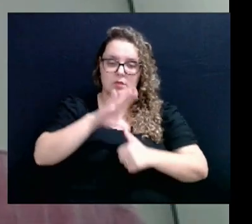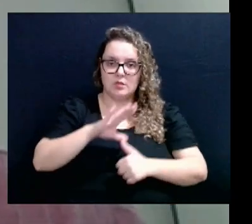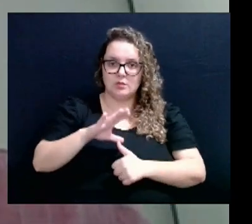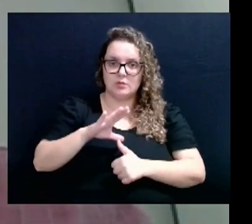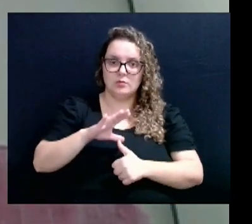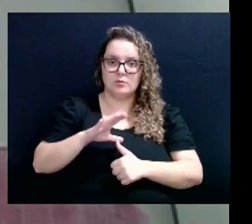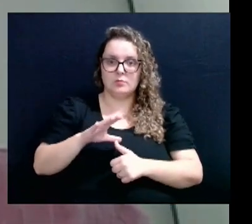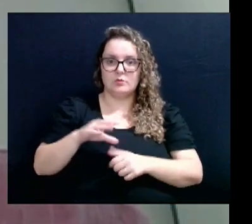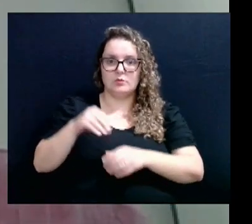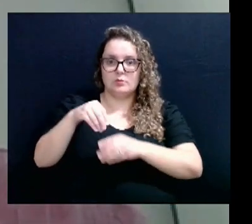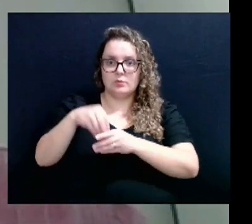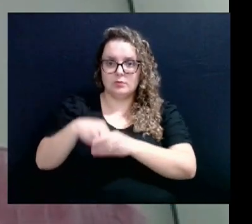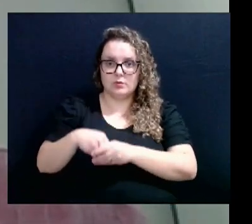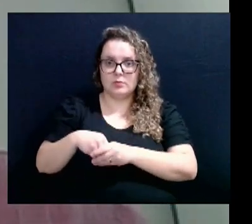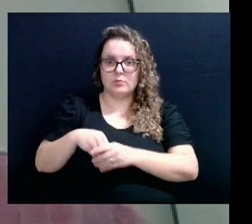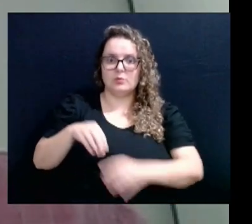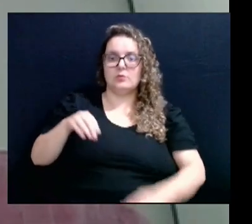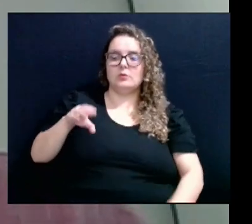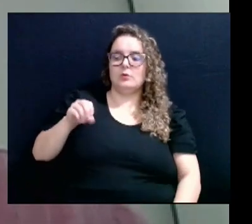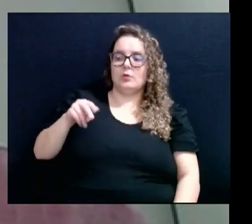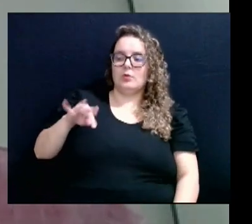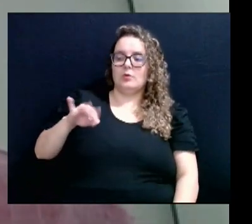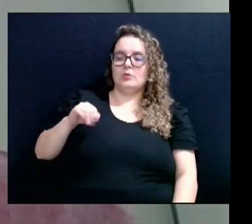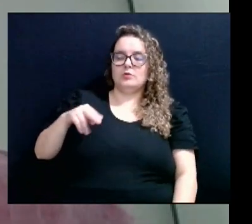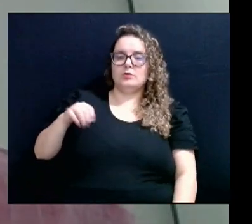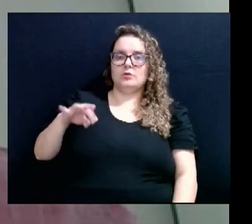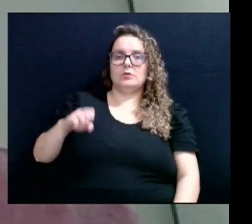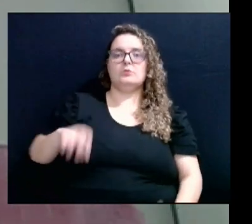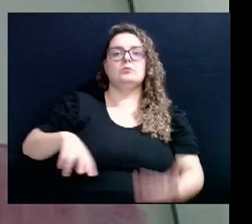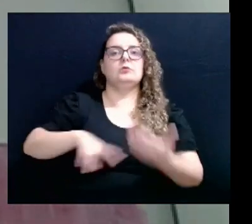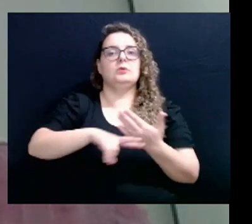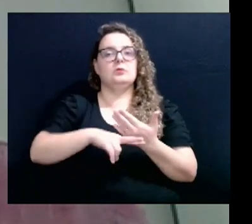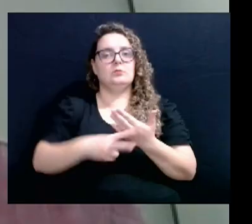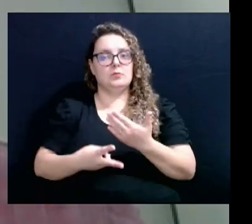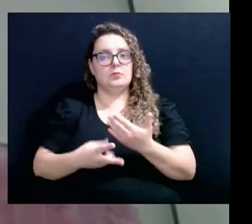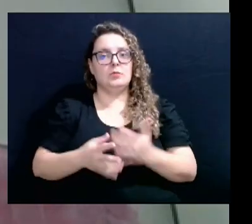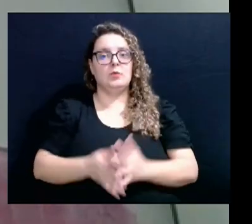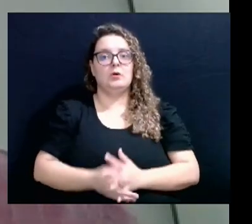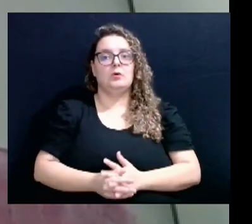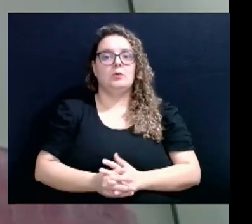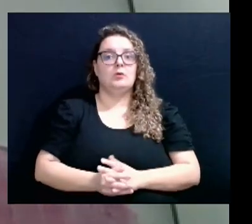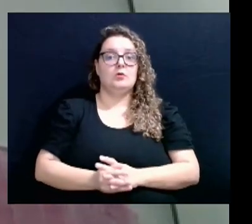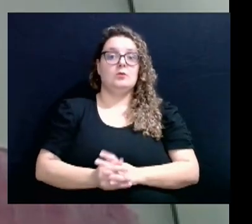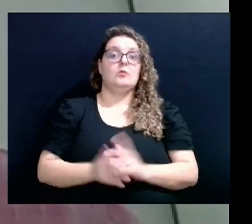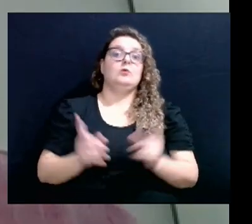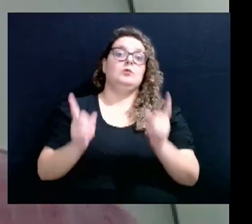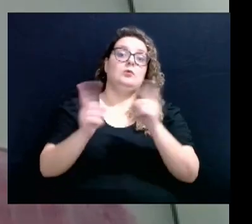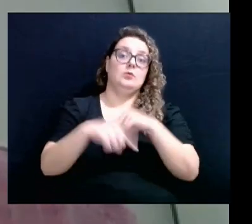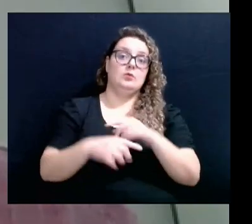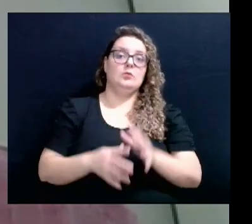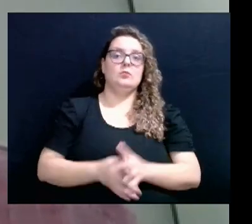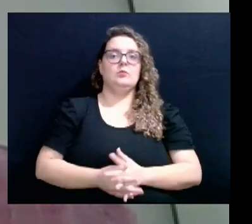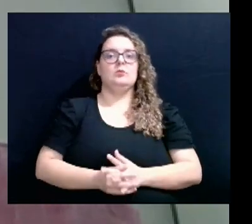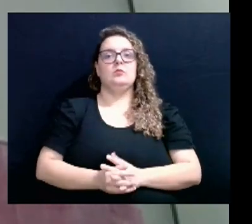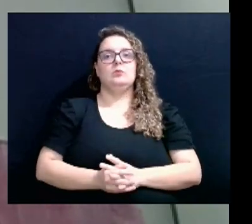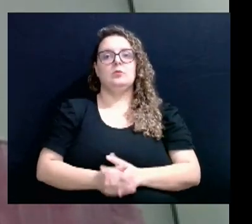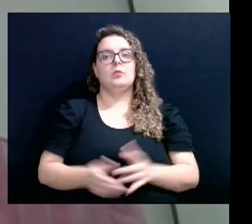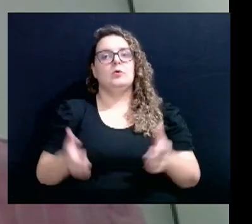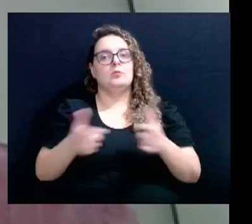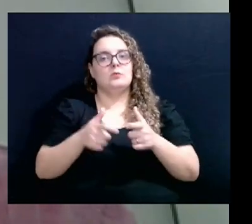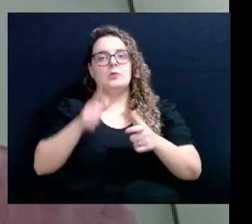do continente, o impacto provavelmente seria o oposto, né, menor frequência, menor umidade, e